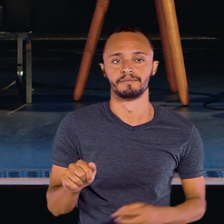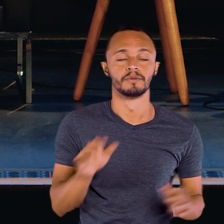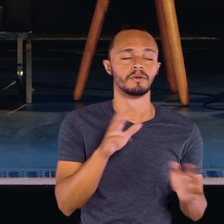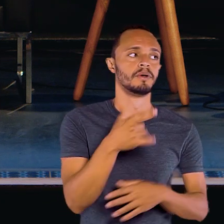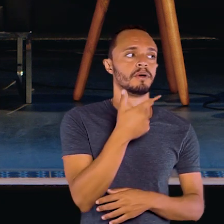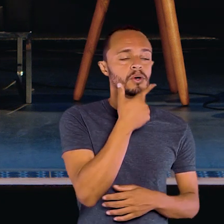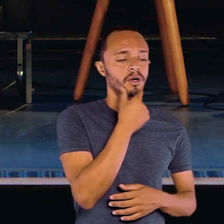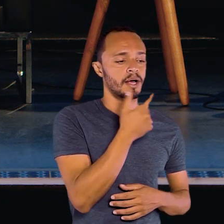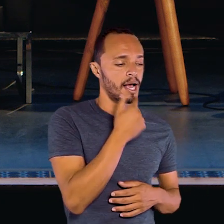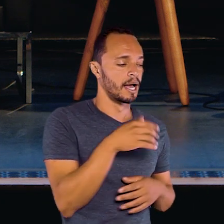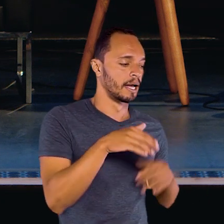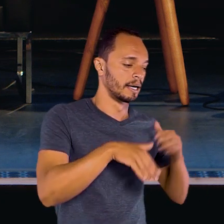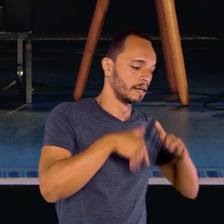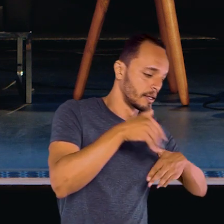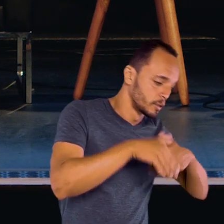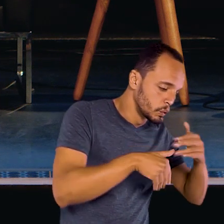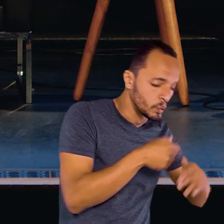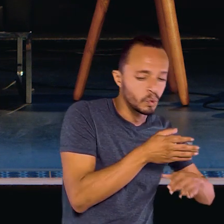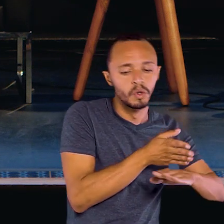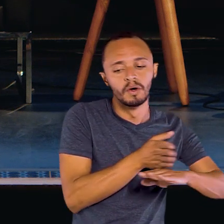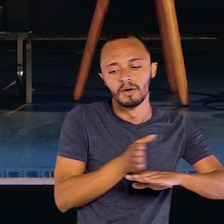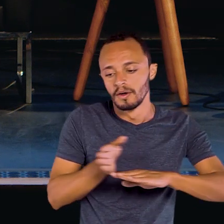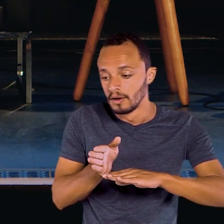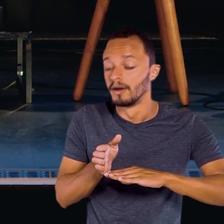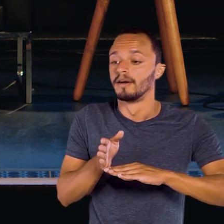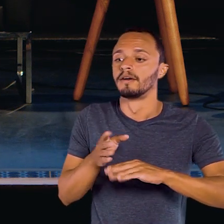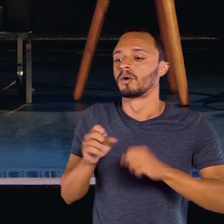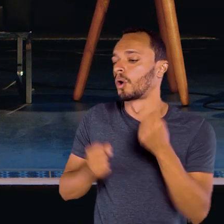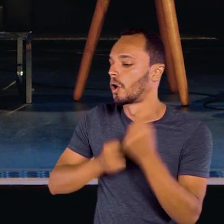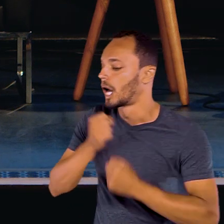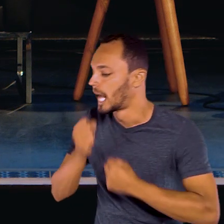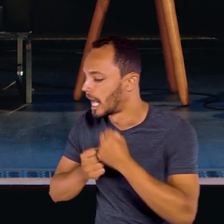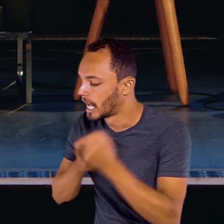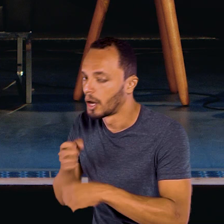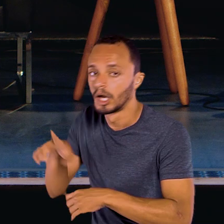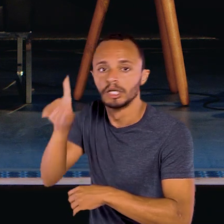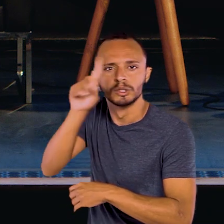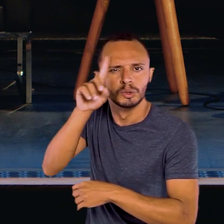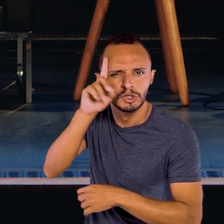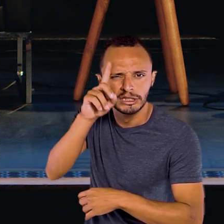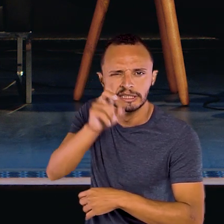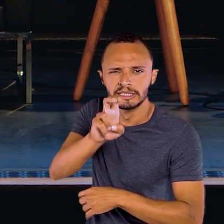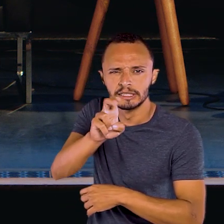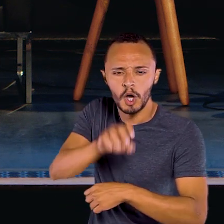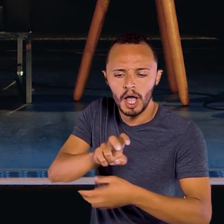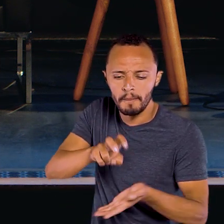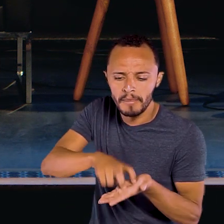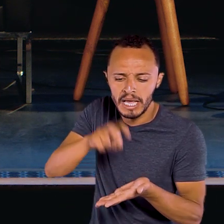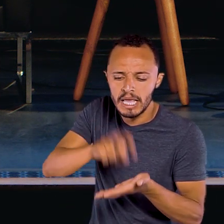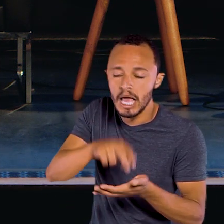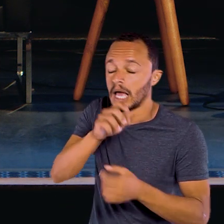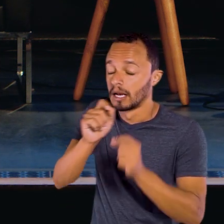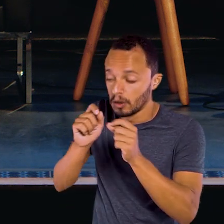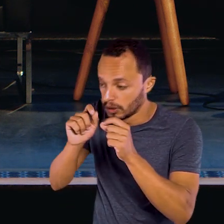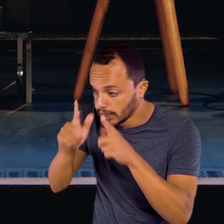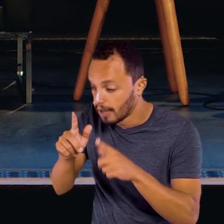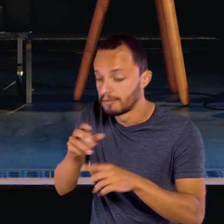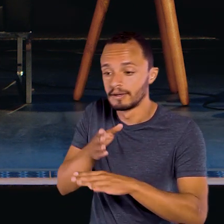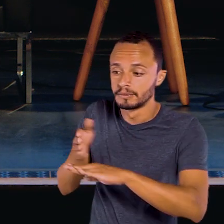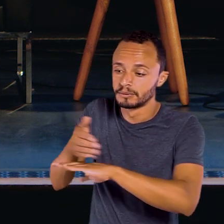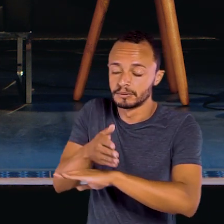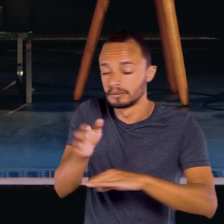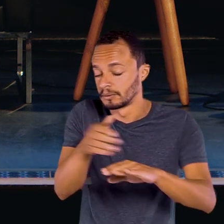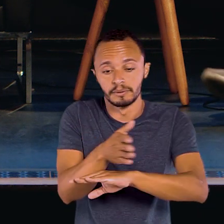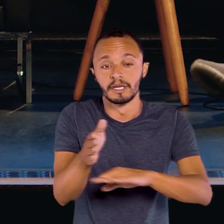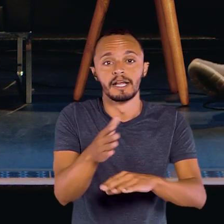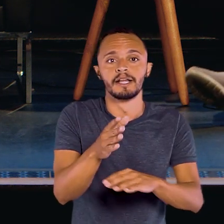10, pegou uma canoa, e aí, todo dia, às 5 da manhã, ele acordava, se formou em Direito.